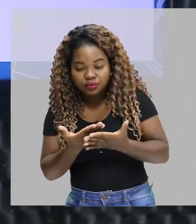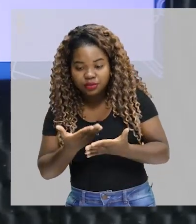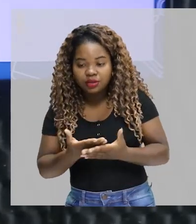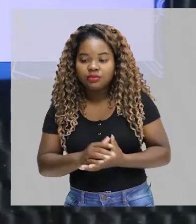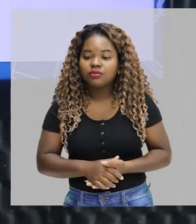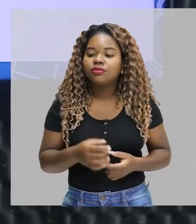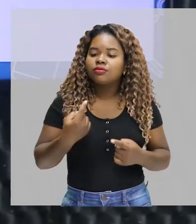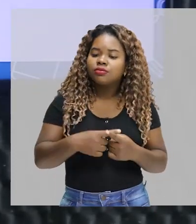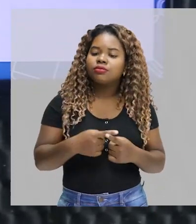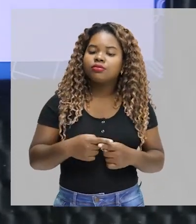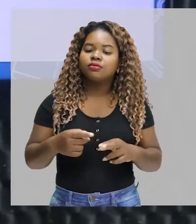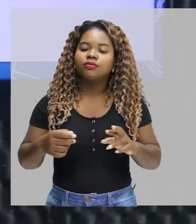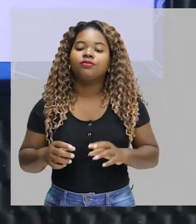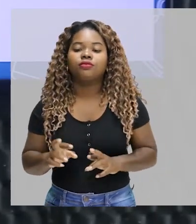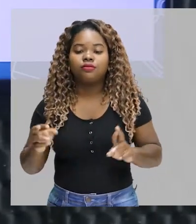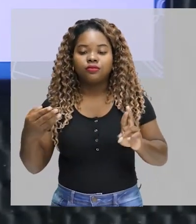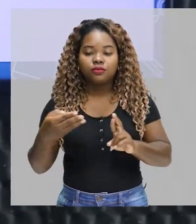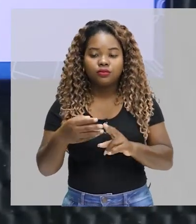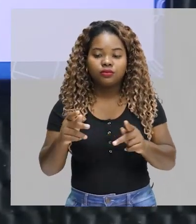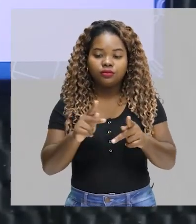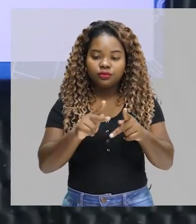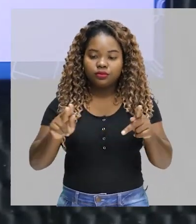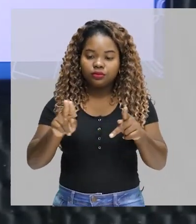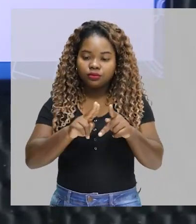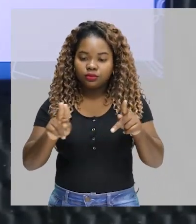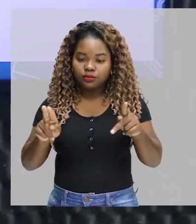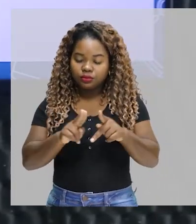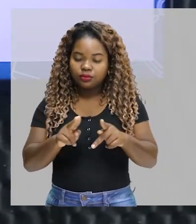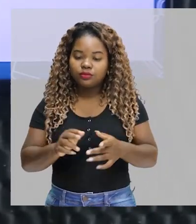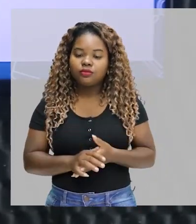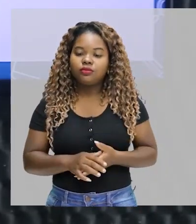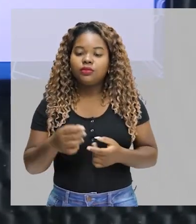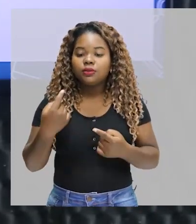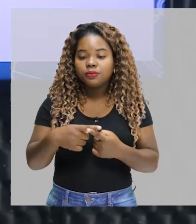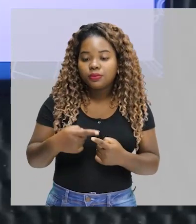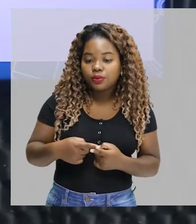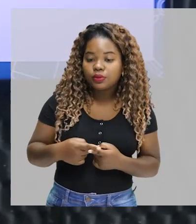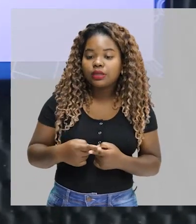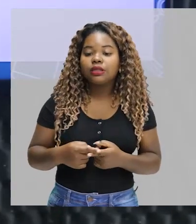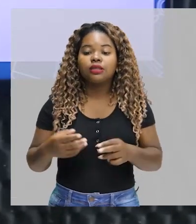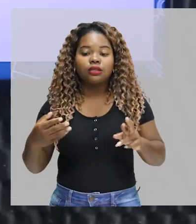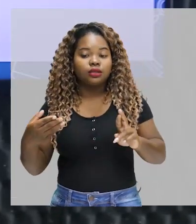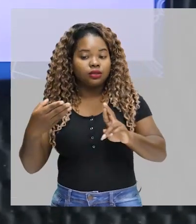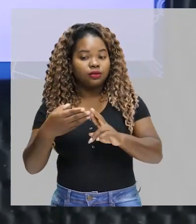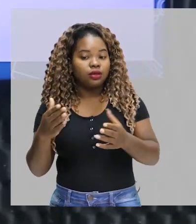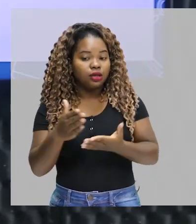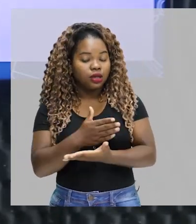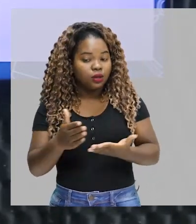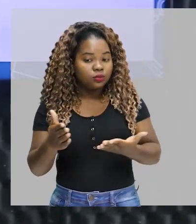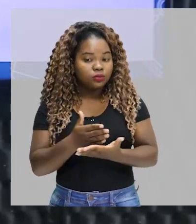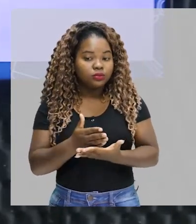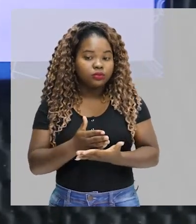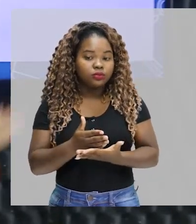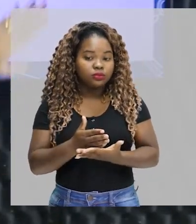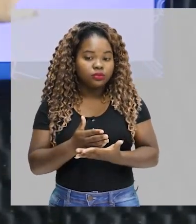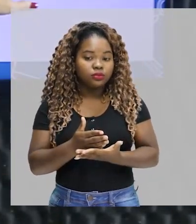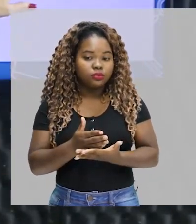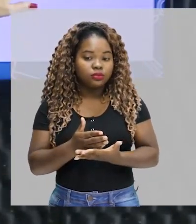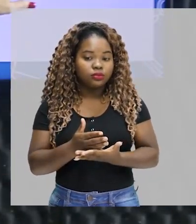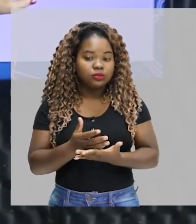pronomes, eles se referem a algum termo que já foi mencionado. Lembra lá do termo antecedente, do começo dessa